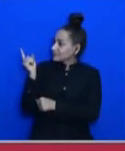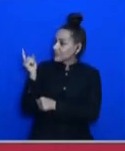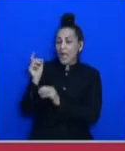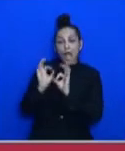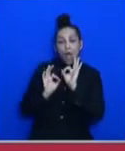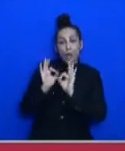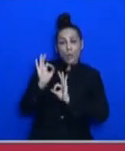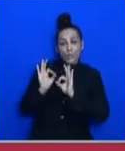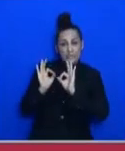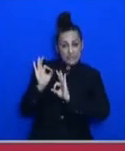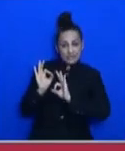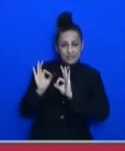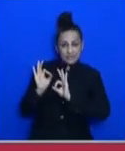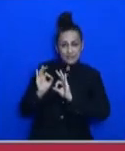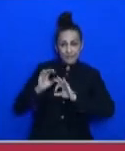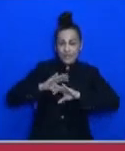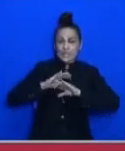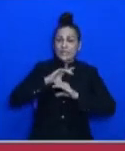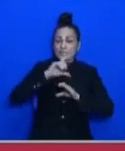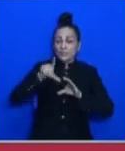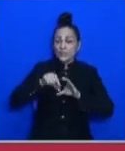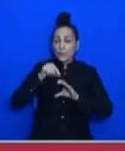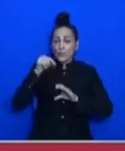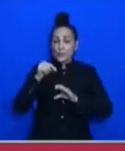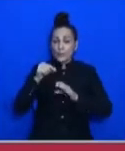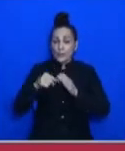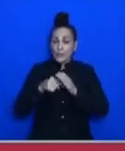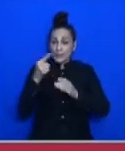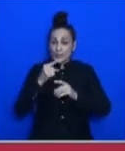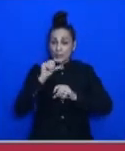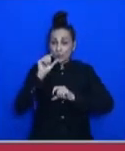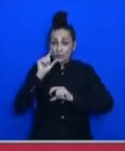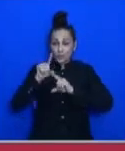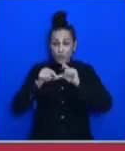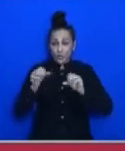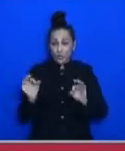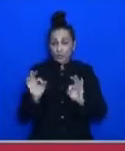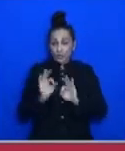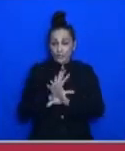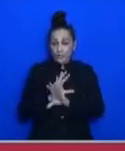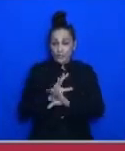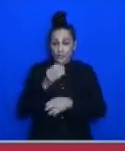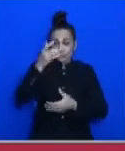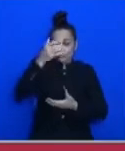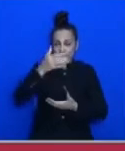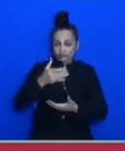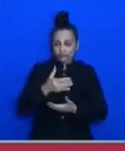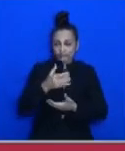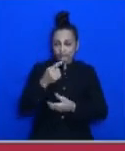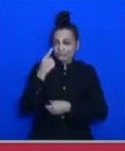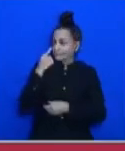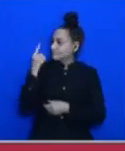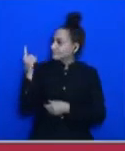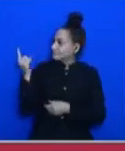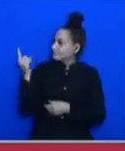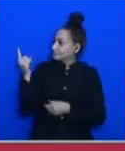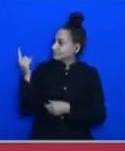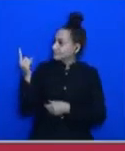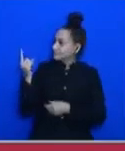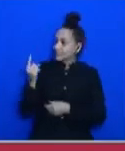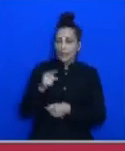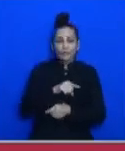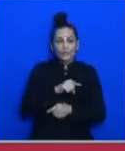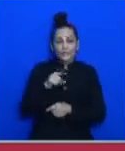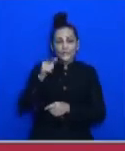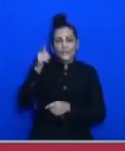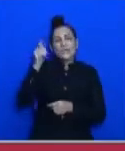a recolocação das bolas sorteadas no primeiro sorteio no suporte em cima do globo número 2. Muito bem.